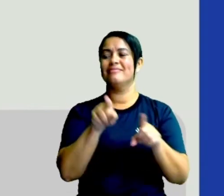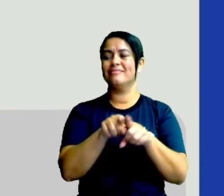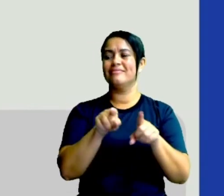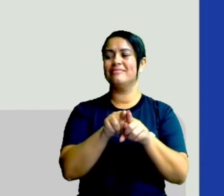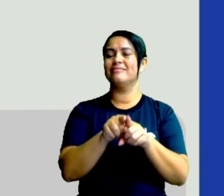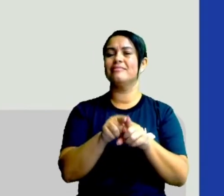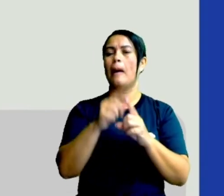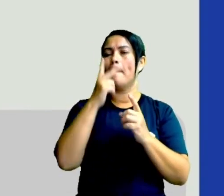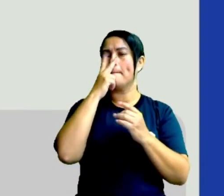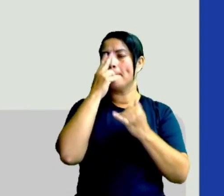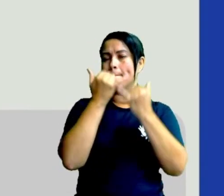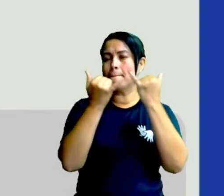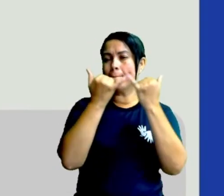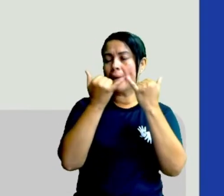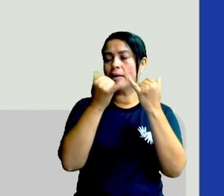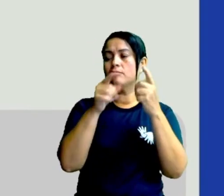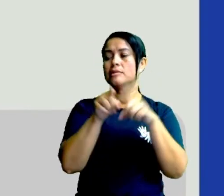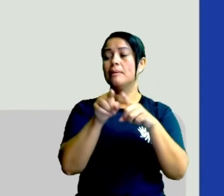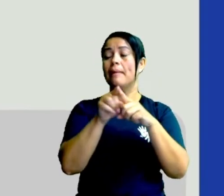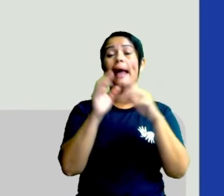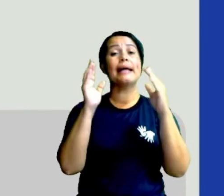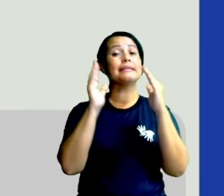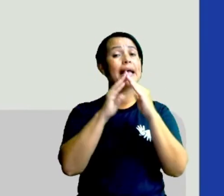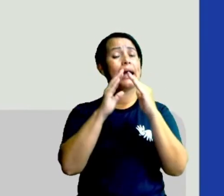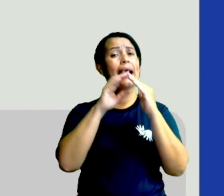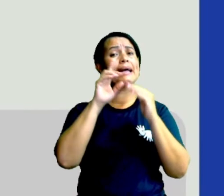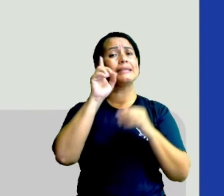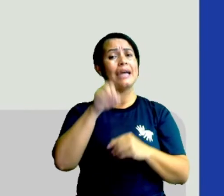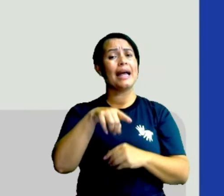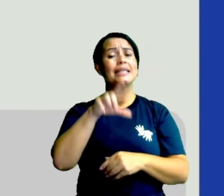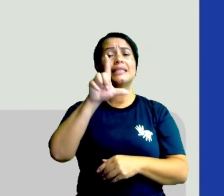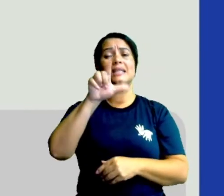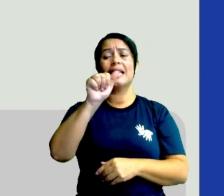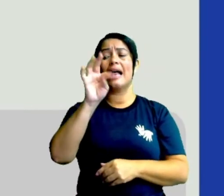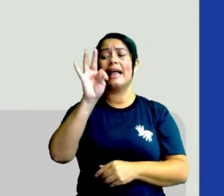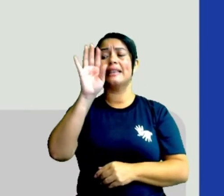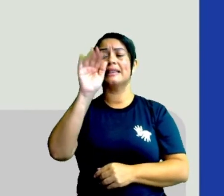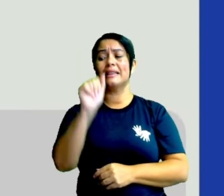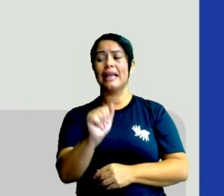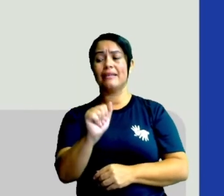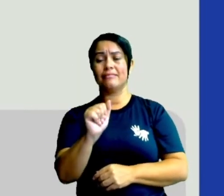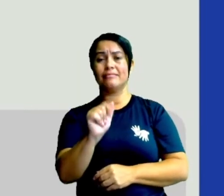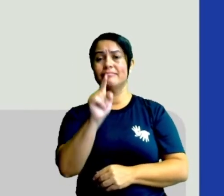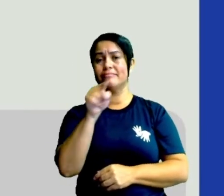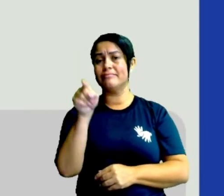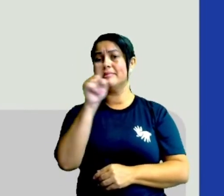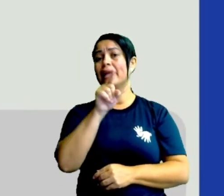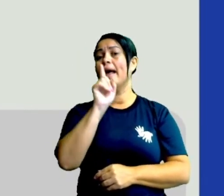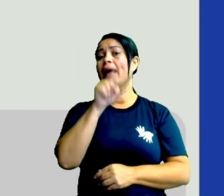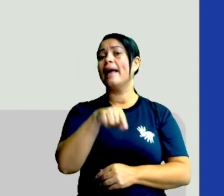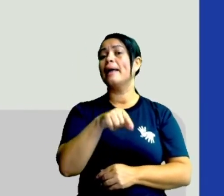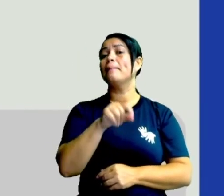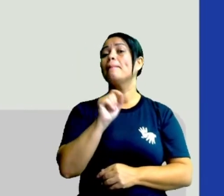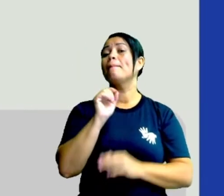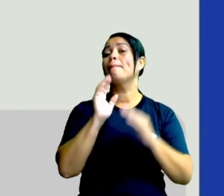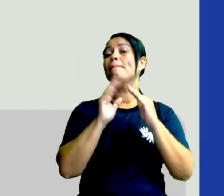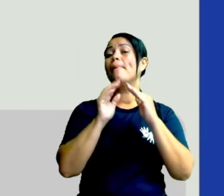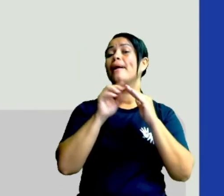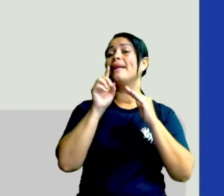sonoridade essa casa é de lata palavra lá quem mora nela